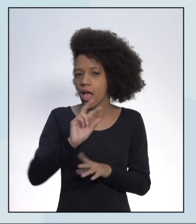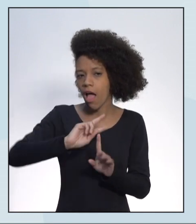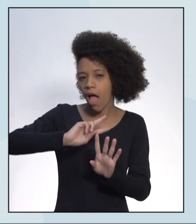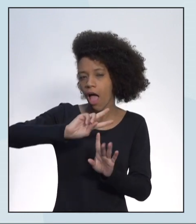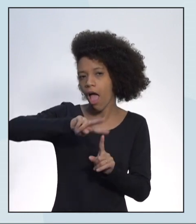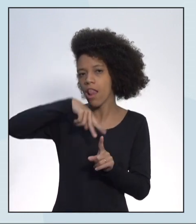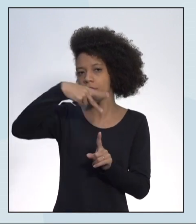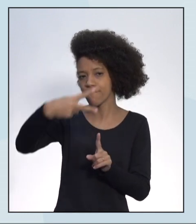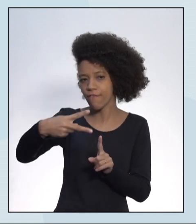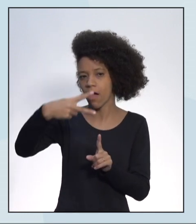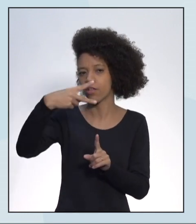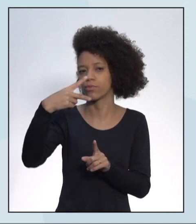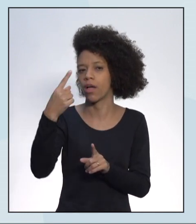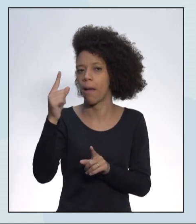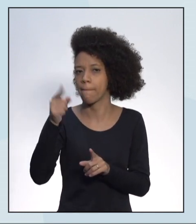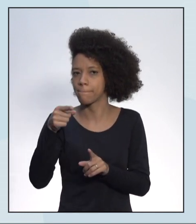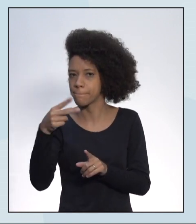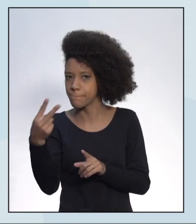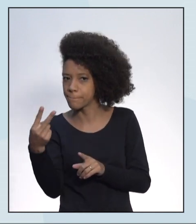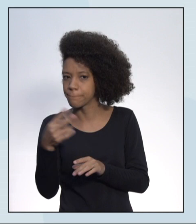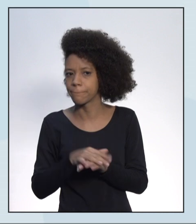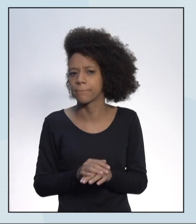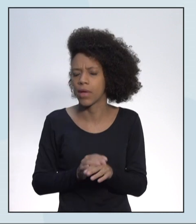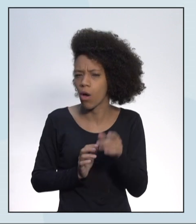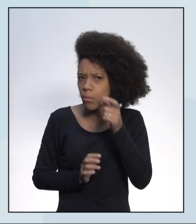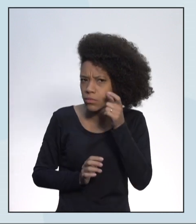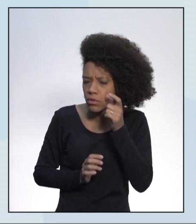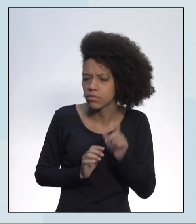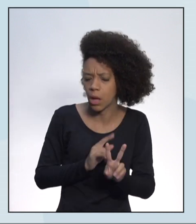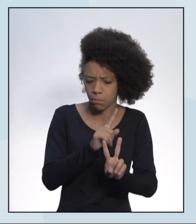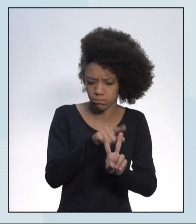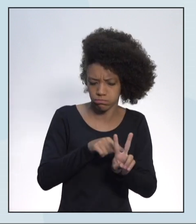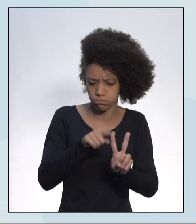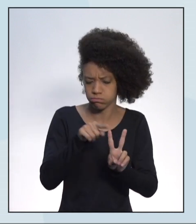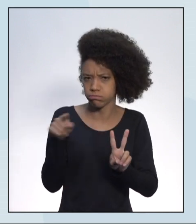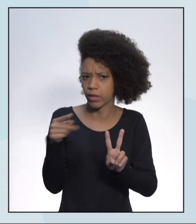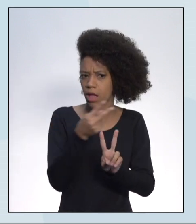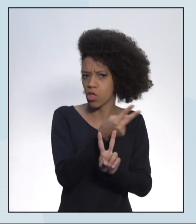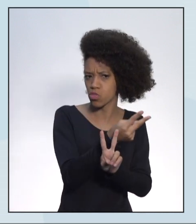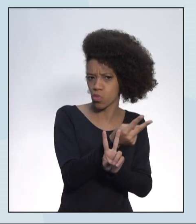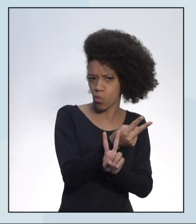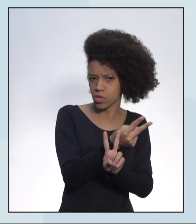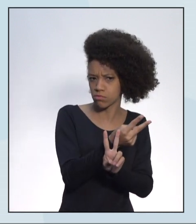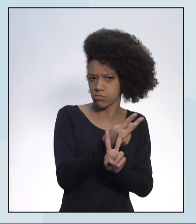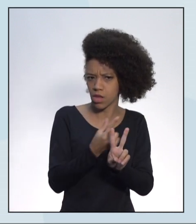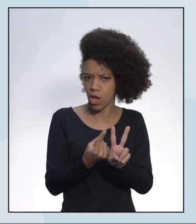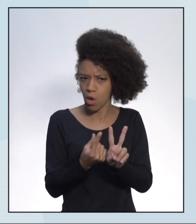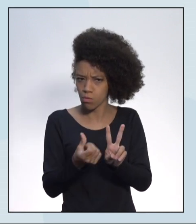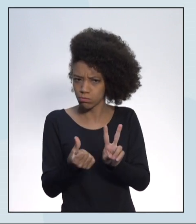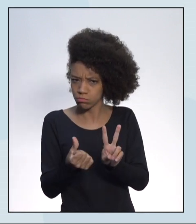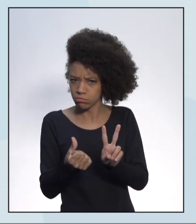acompanhou o 16 lá dentro da raiz. E o 2, que era o denominador, ele foi para o índice.